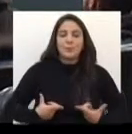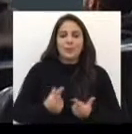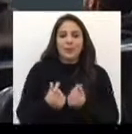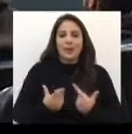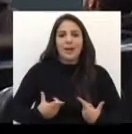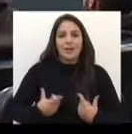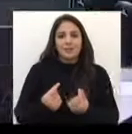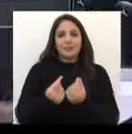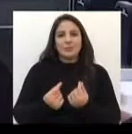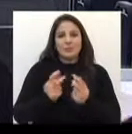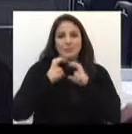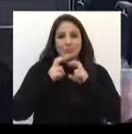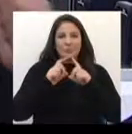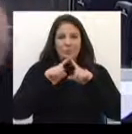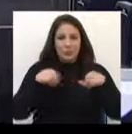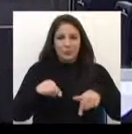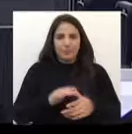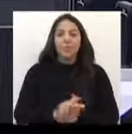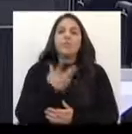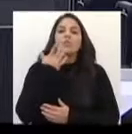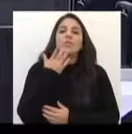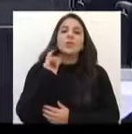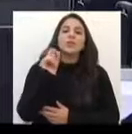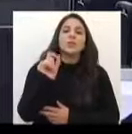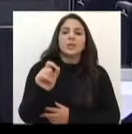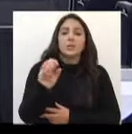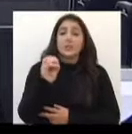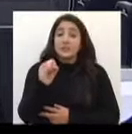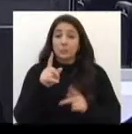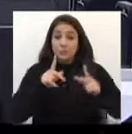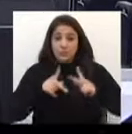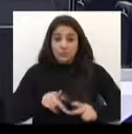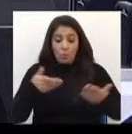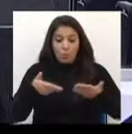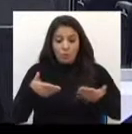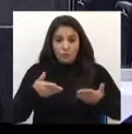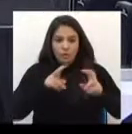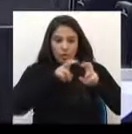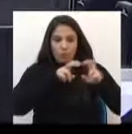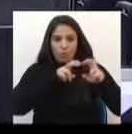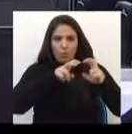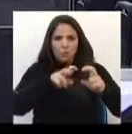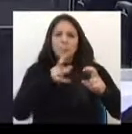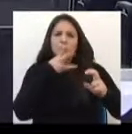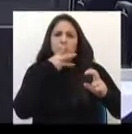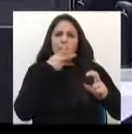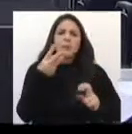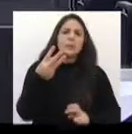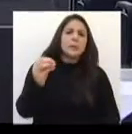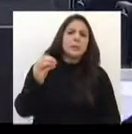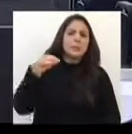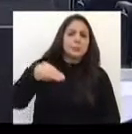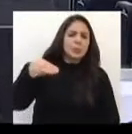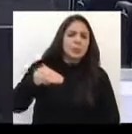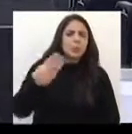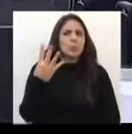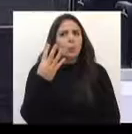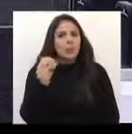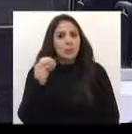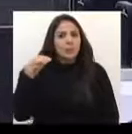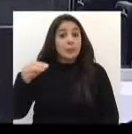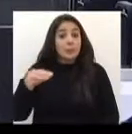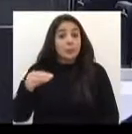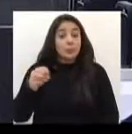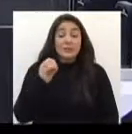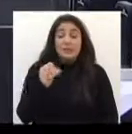com transporte. Facilita o quê? Hoje, se uma pessoa pegar um ônibus, ela leva de 30 a 40 minutos para chegar no centro. Se ela vir